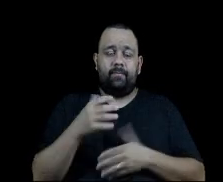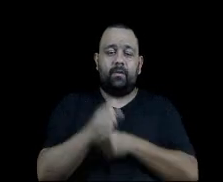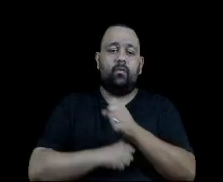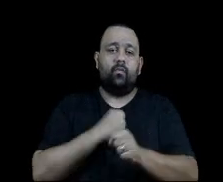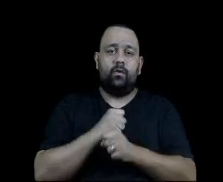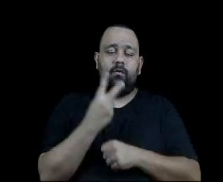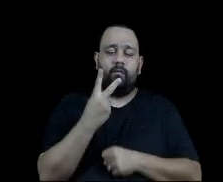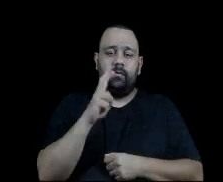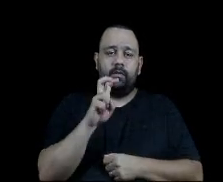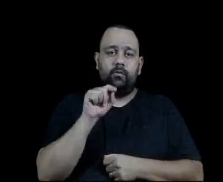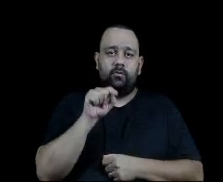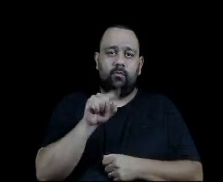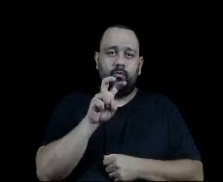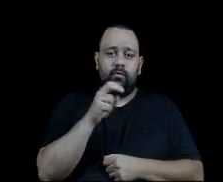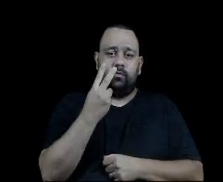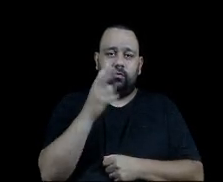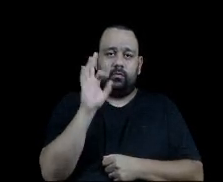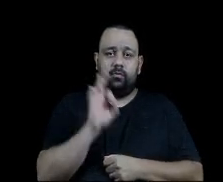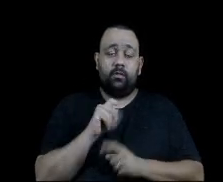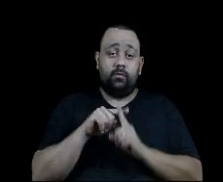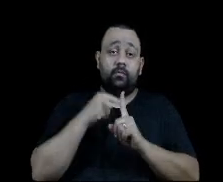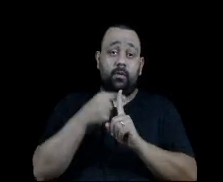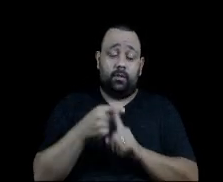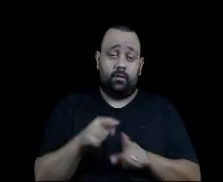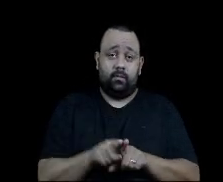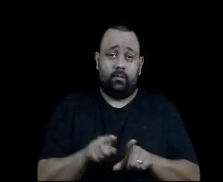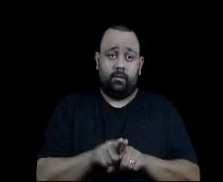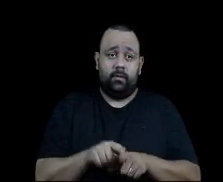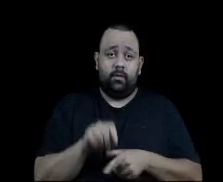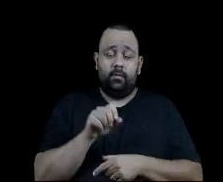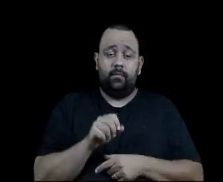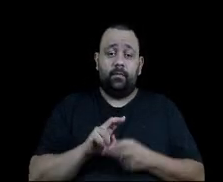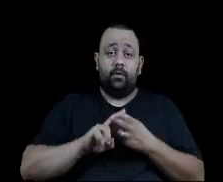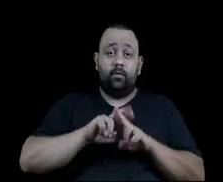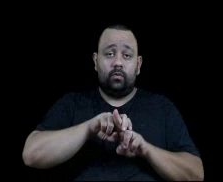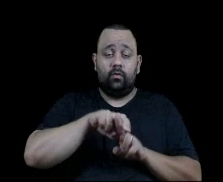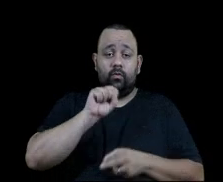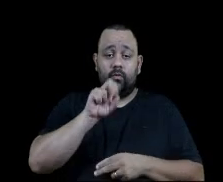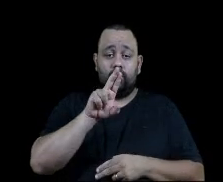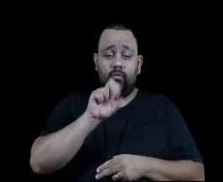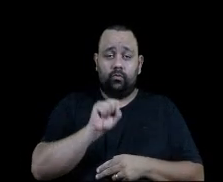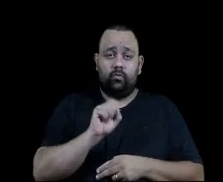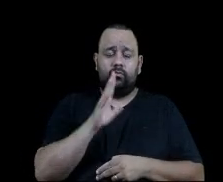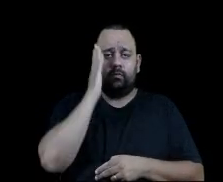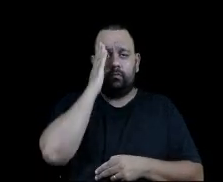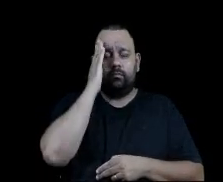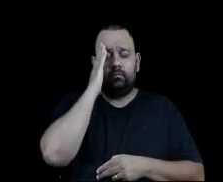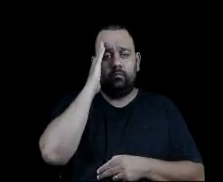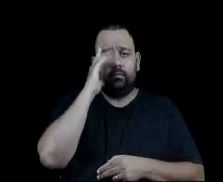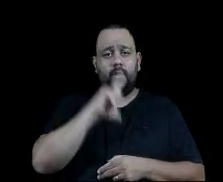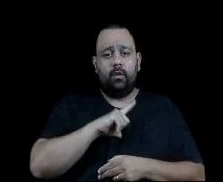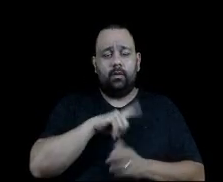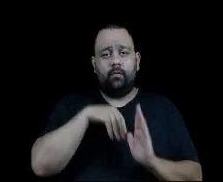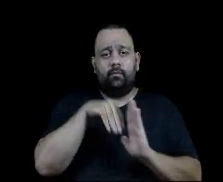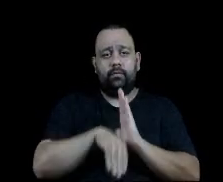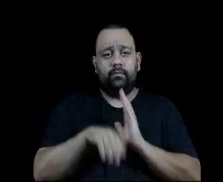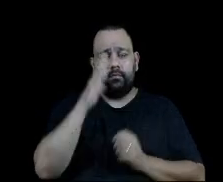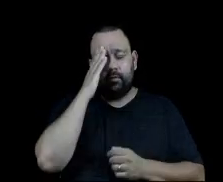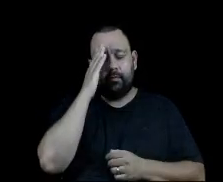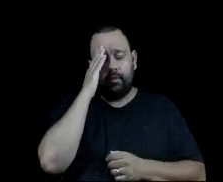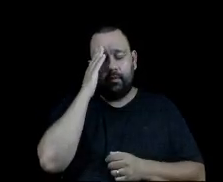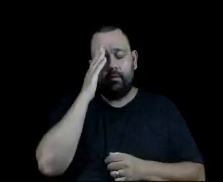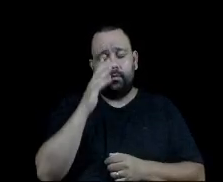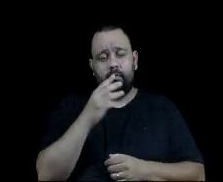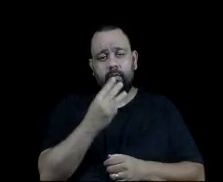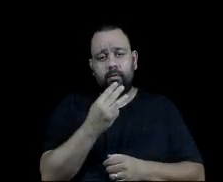aumento, e no ano 25,52% de aumento. O SUS, já esperado, ele teve